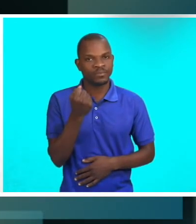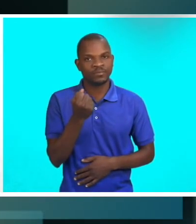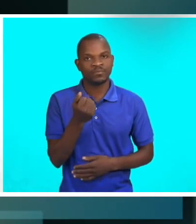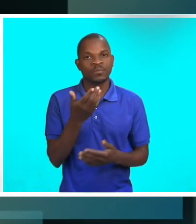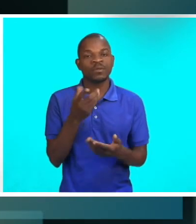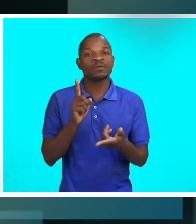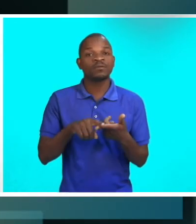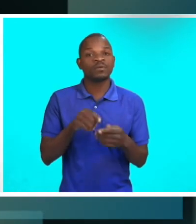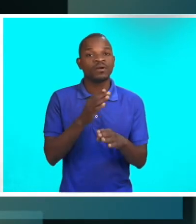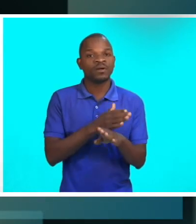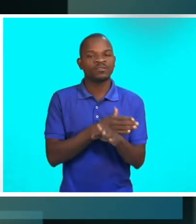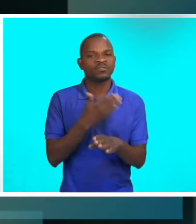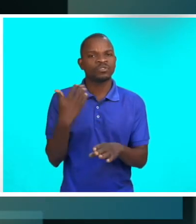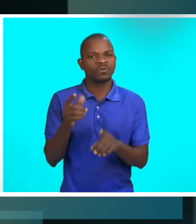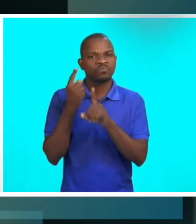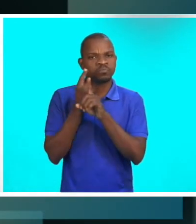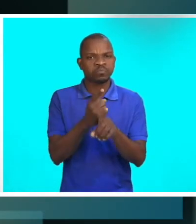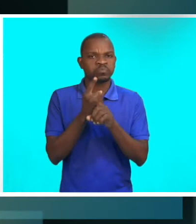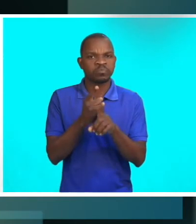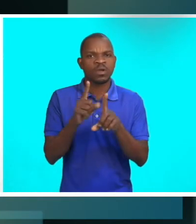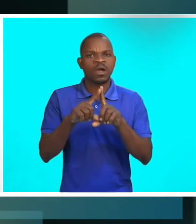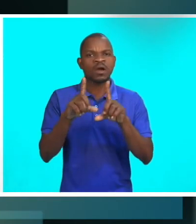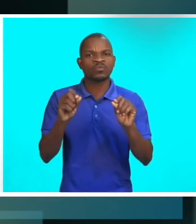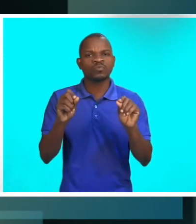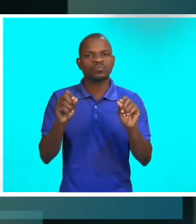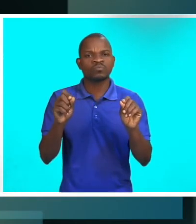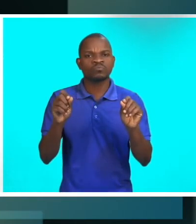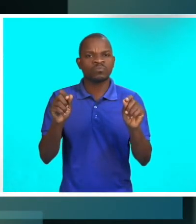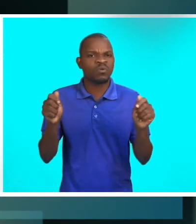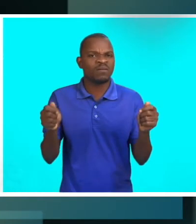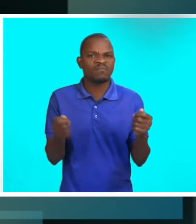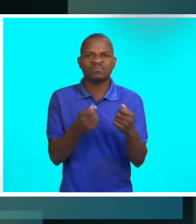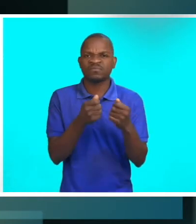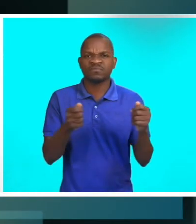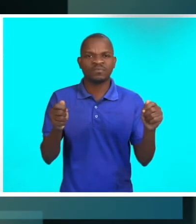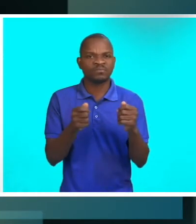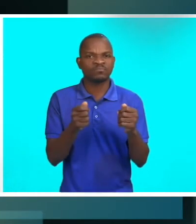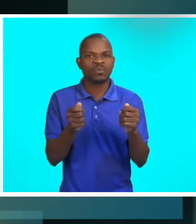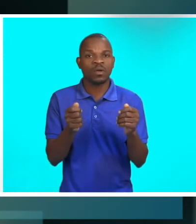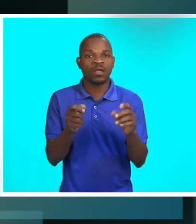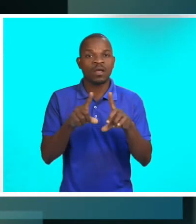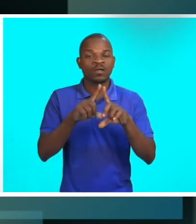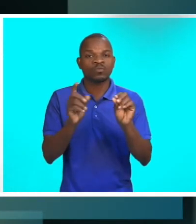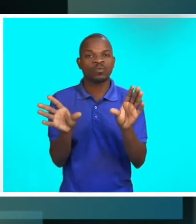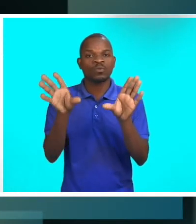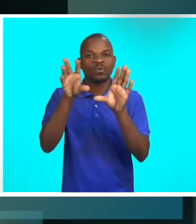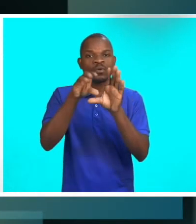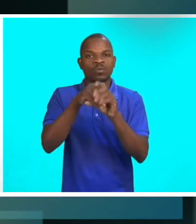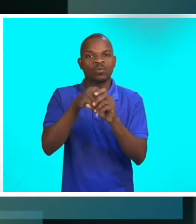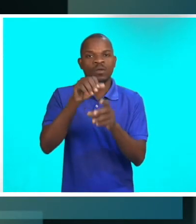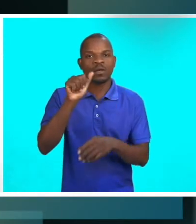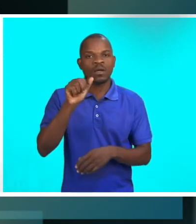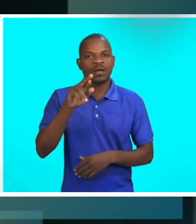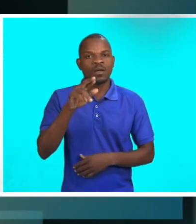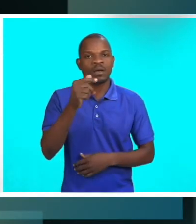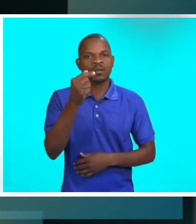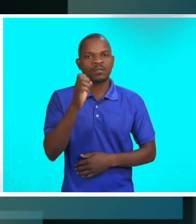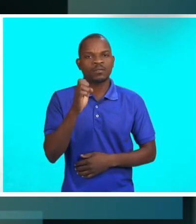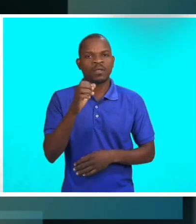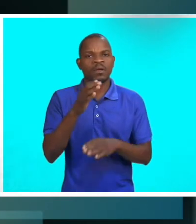do espetáculo de Incluarte, organizado pela Antcap e o Franco.